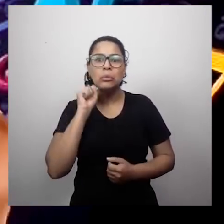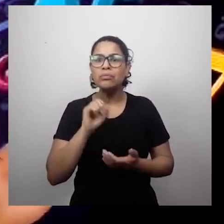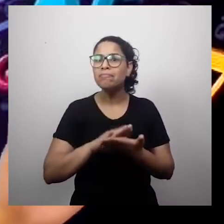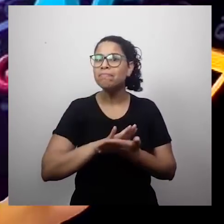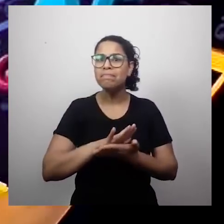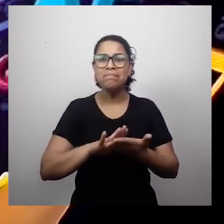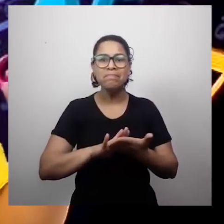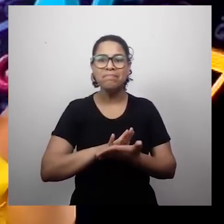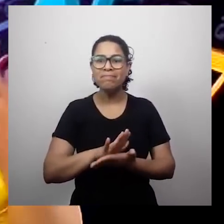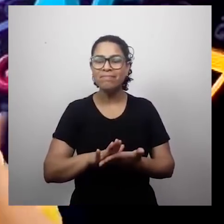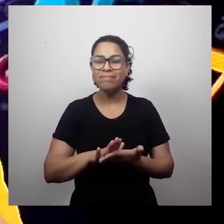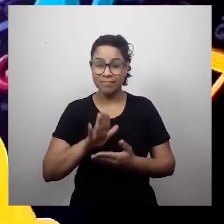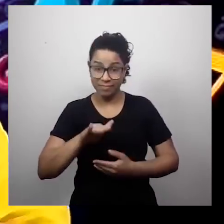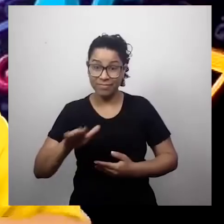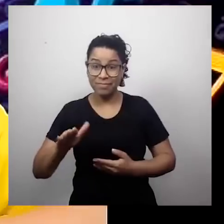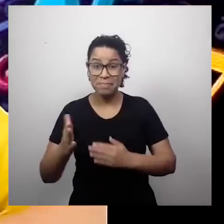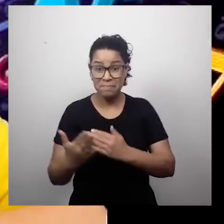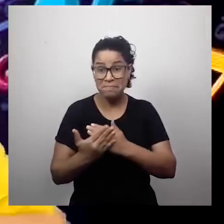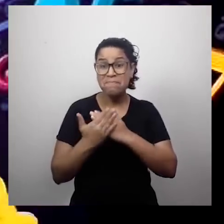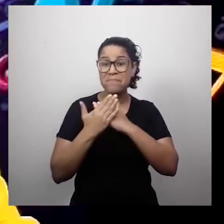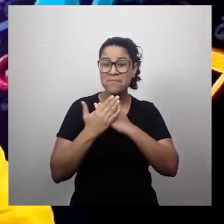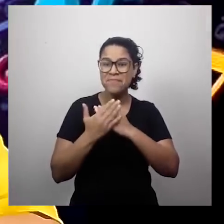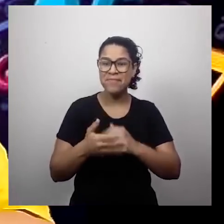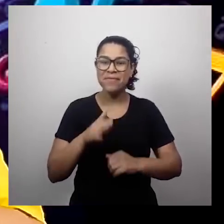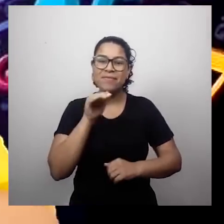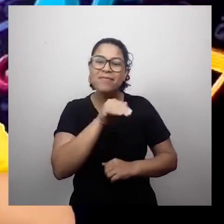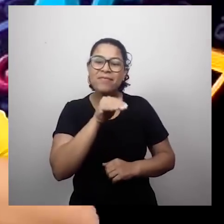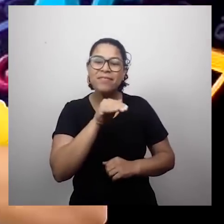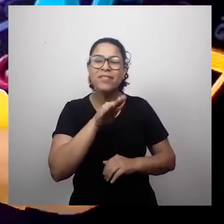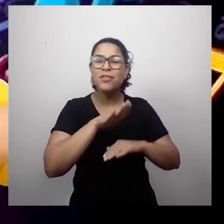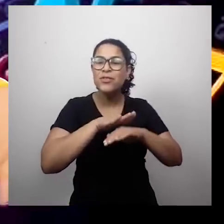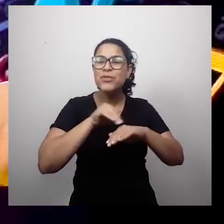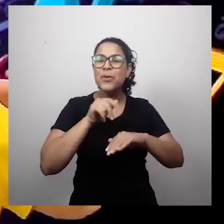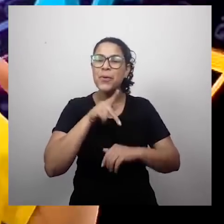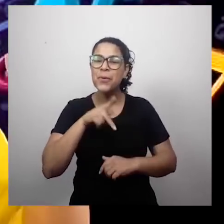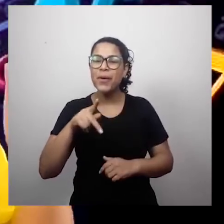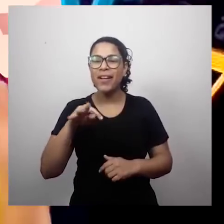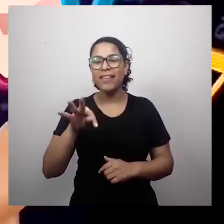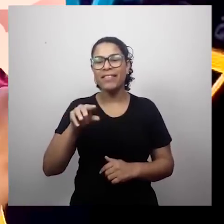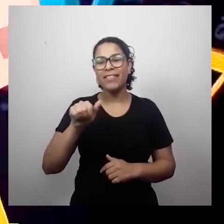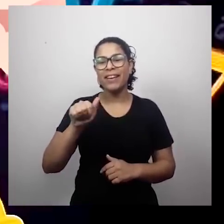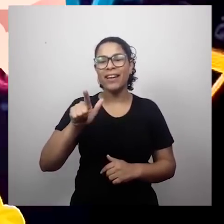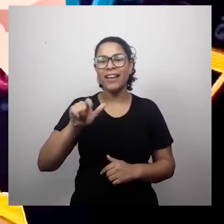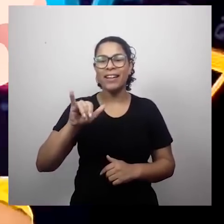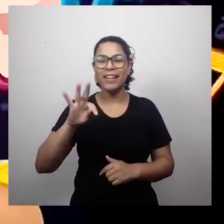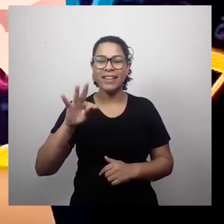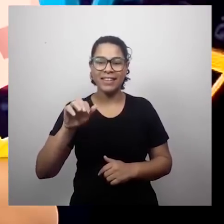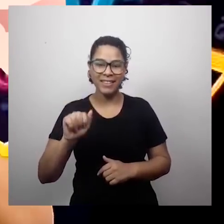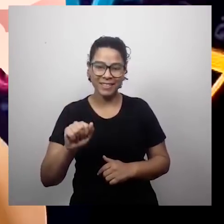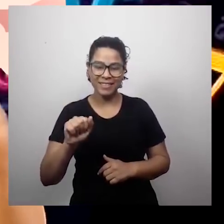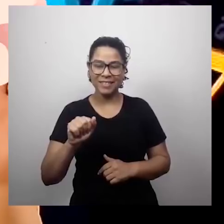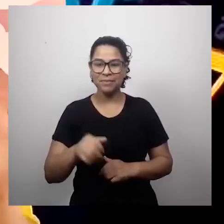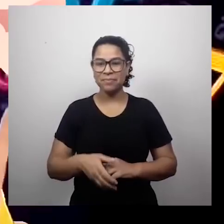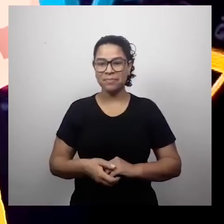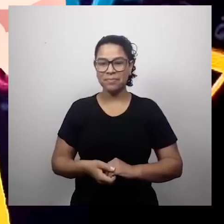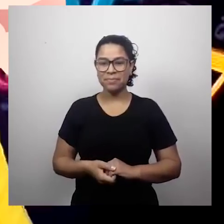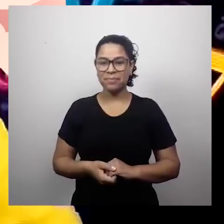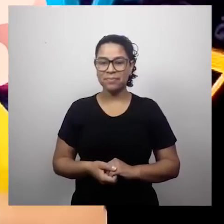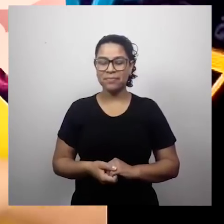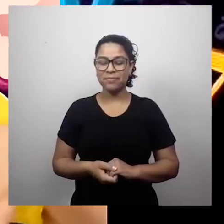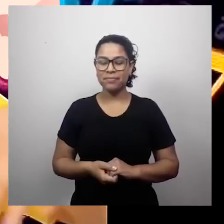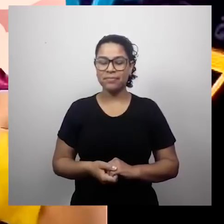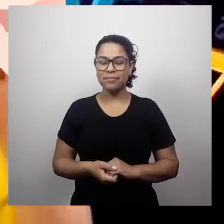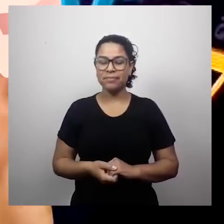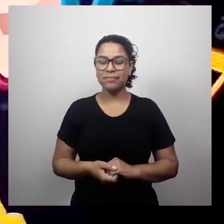ouviu. Crianças, me ajudem. Chamem a teacher Thalita. Thalita!